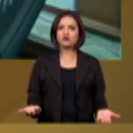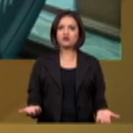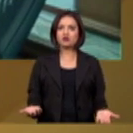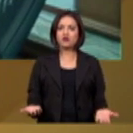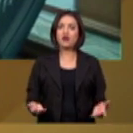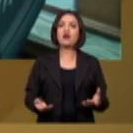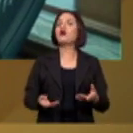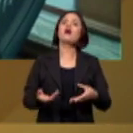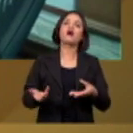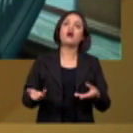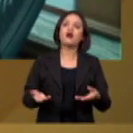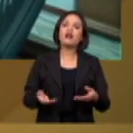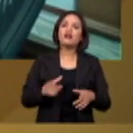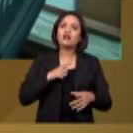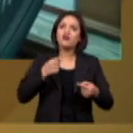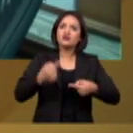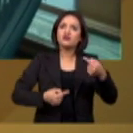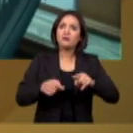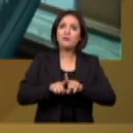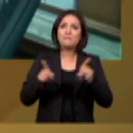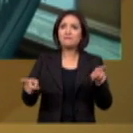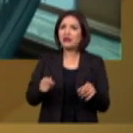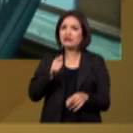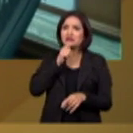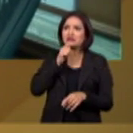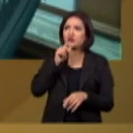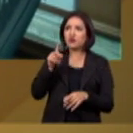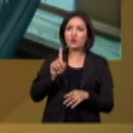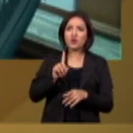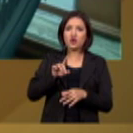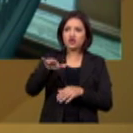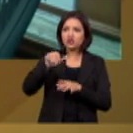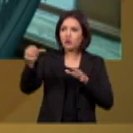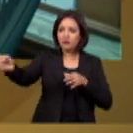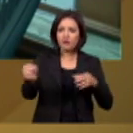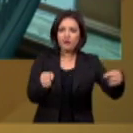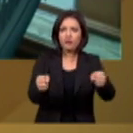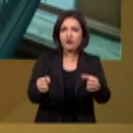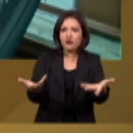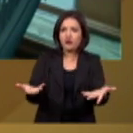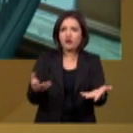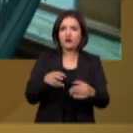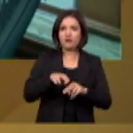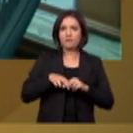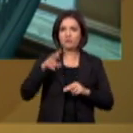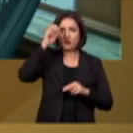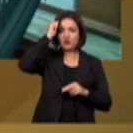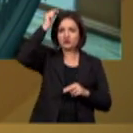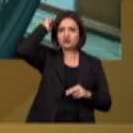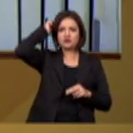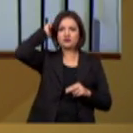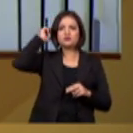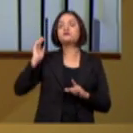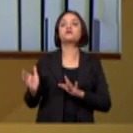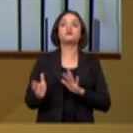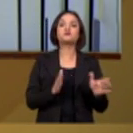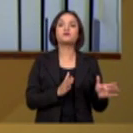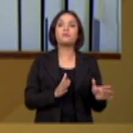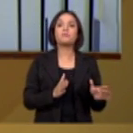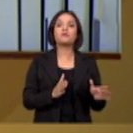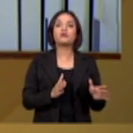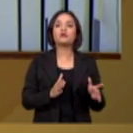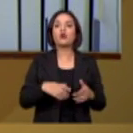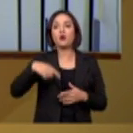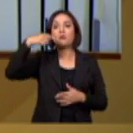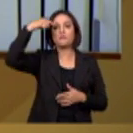aos pelo menos um horário mas antes ministro alexandre